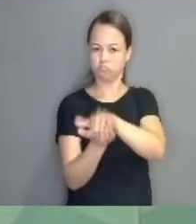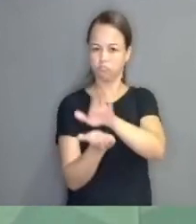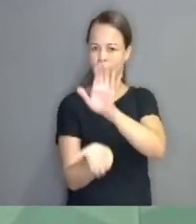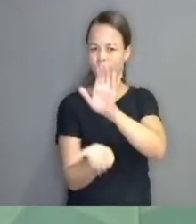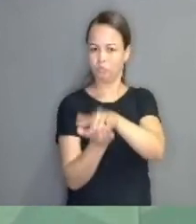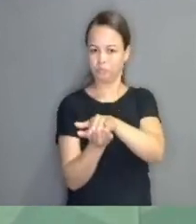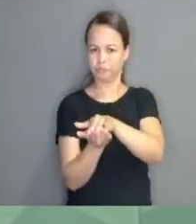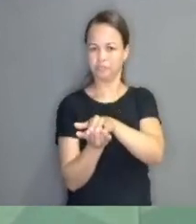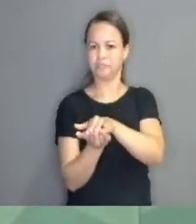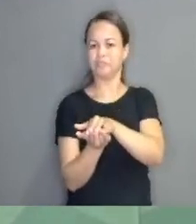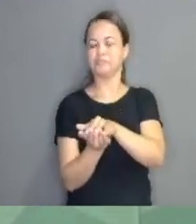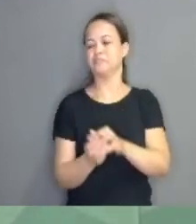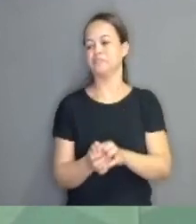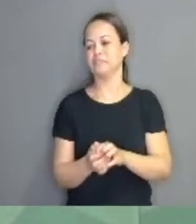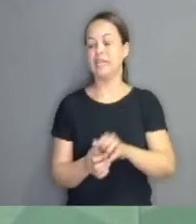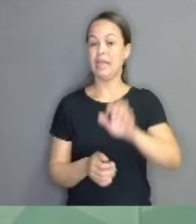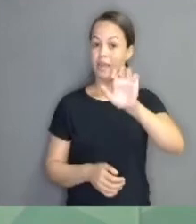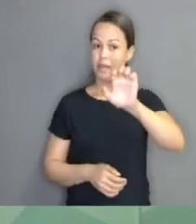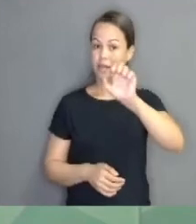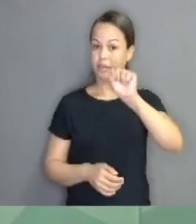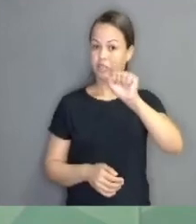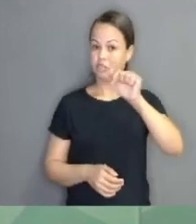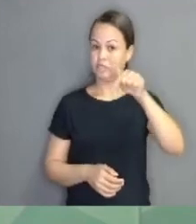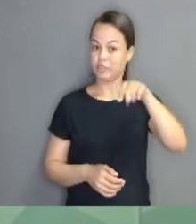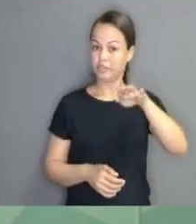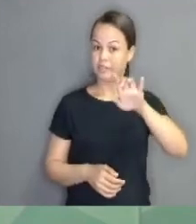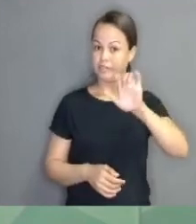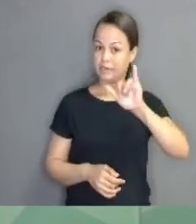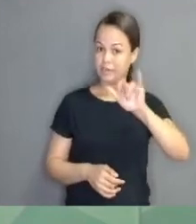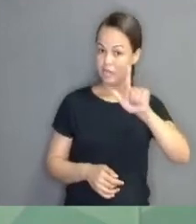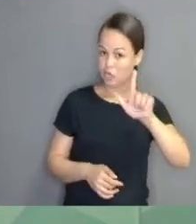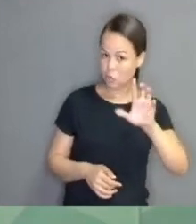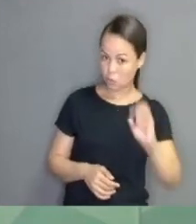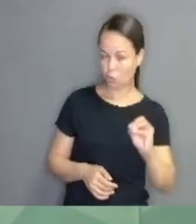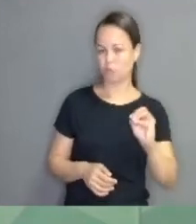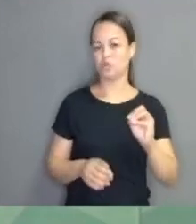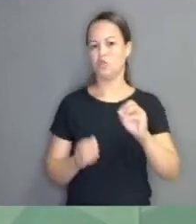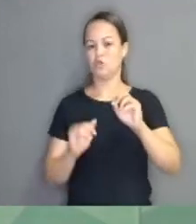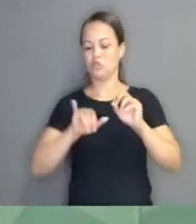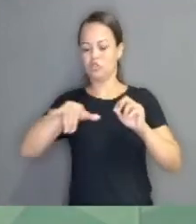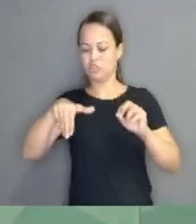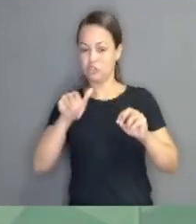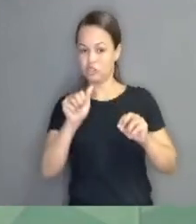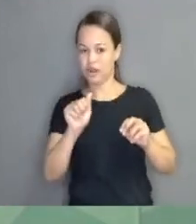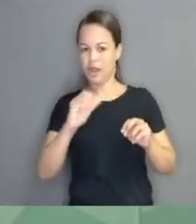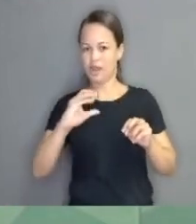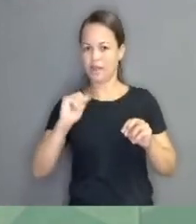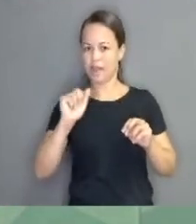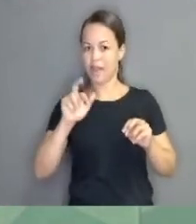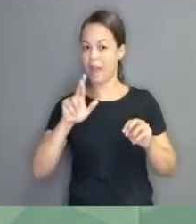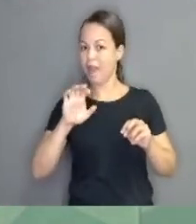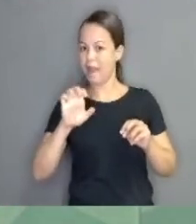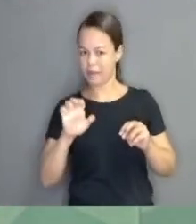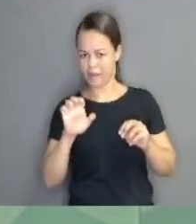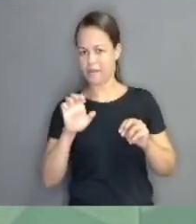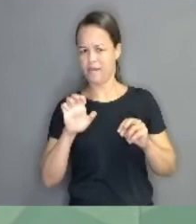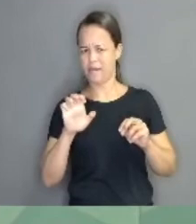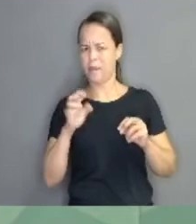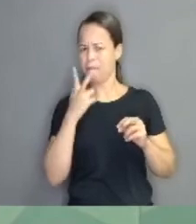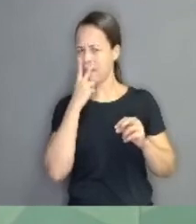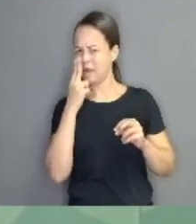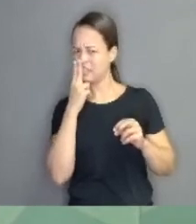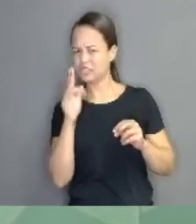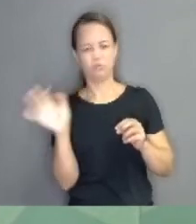jacaré não é igual não né o final então a gente fala que não rima o Enem é